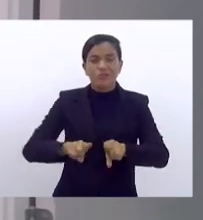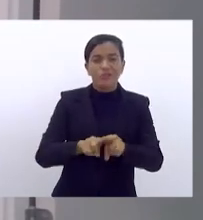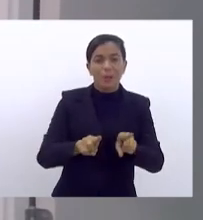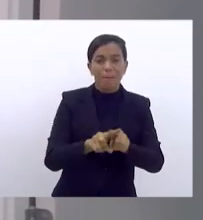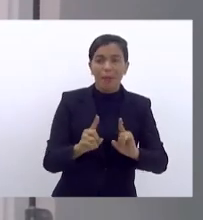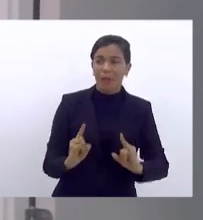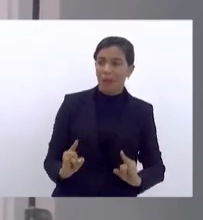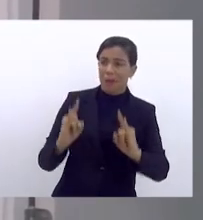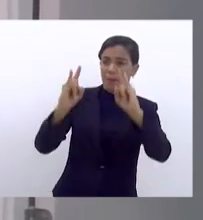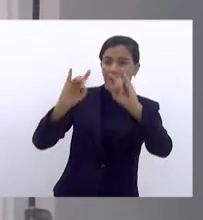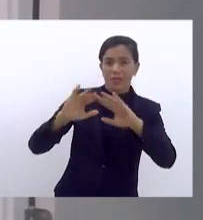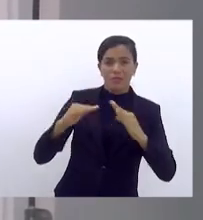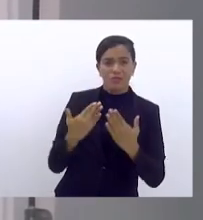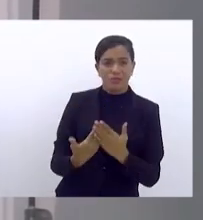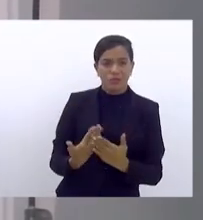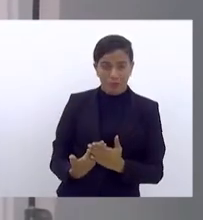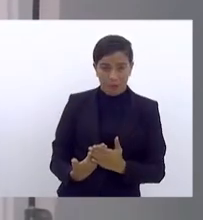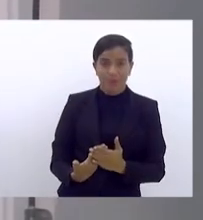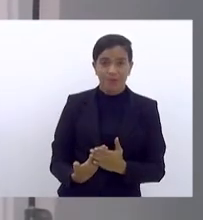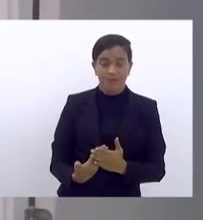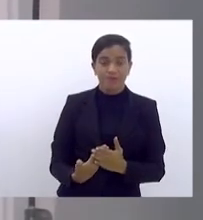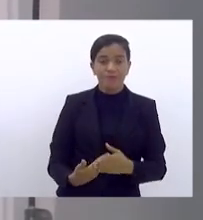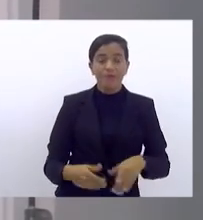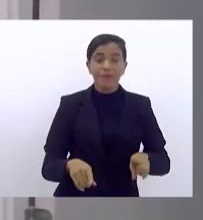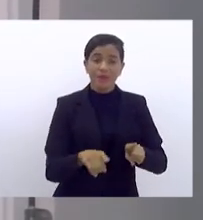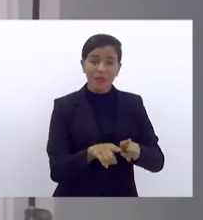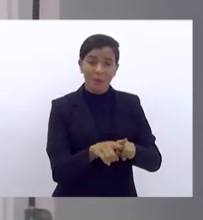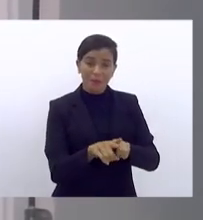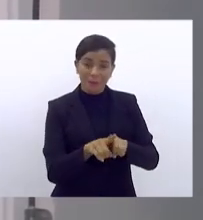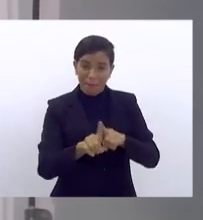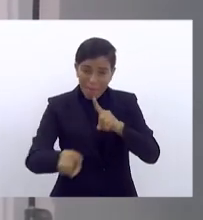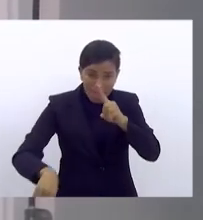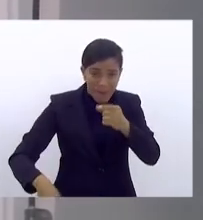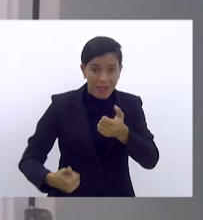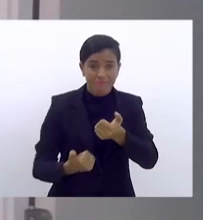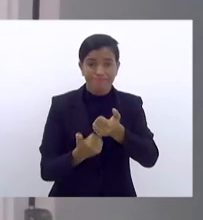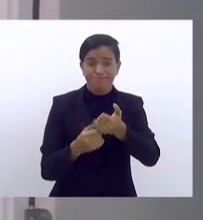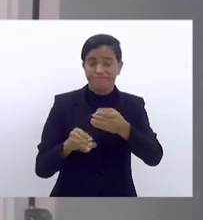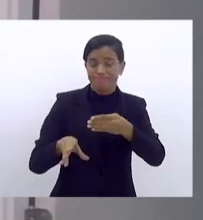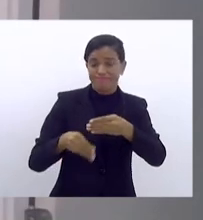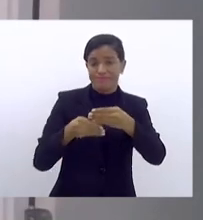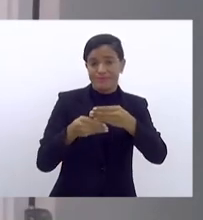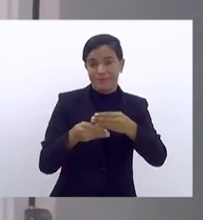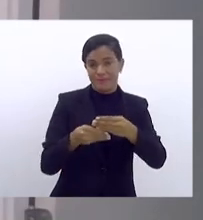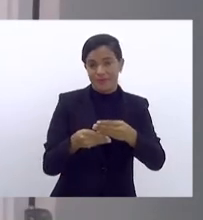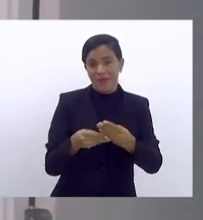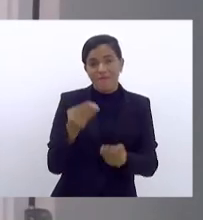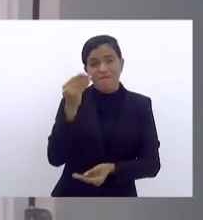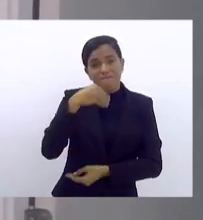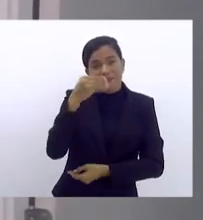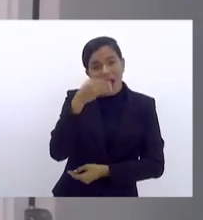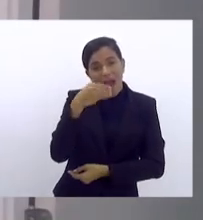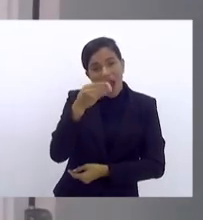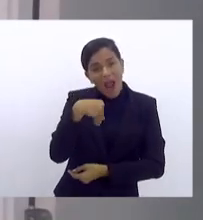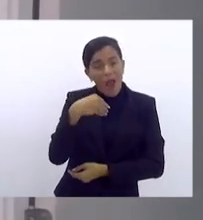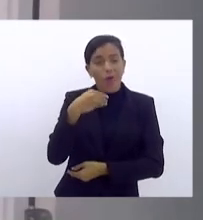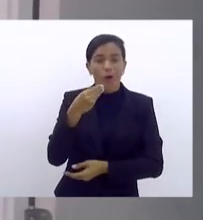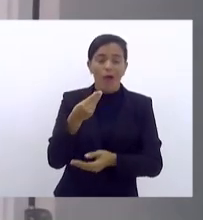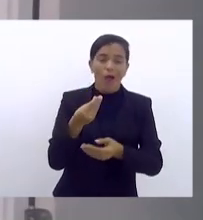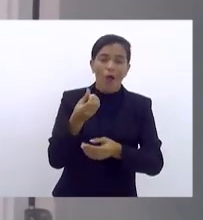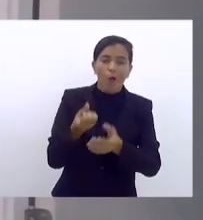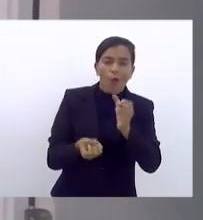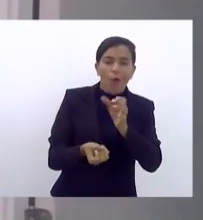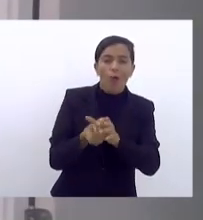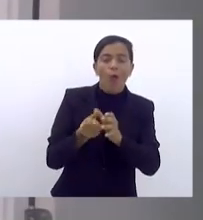prédios escolares aliada também aos parcos investimentos em dispositivos e